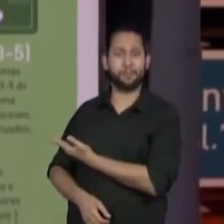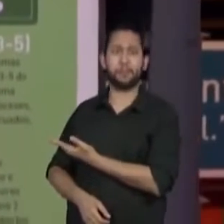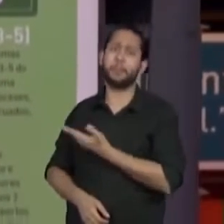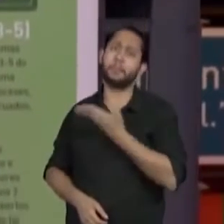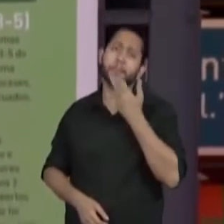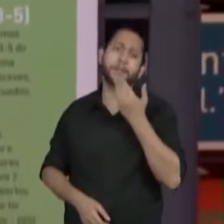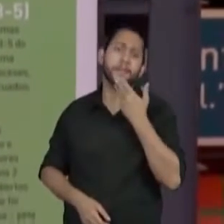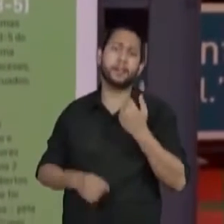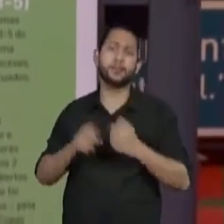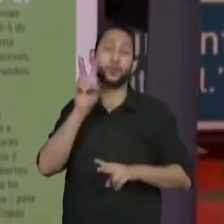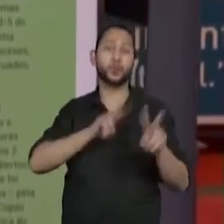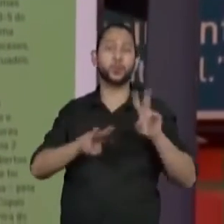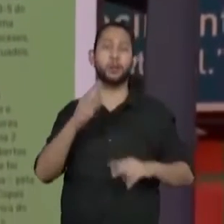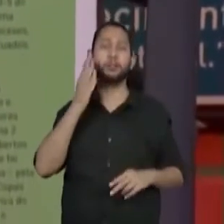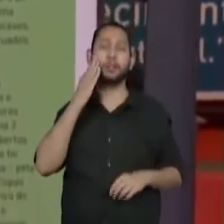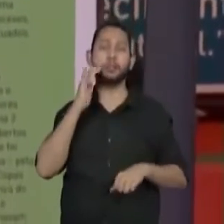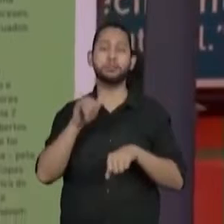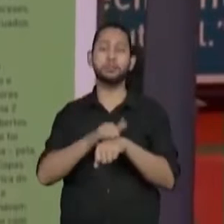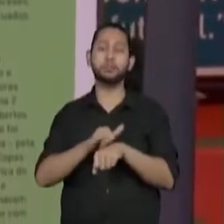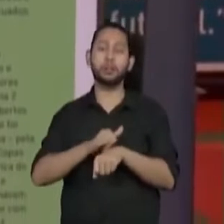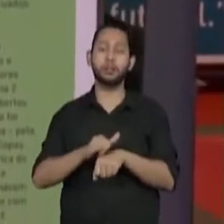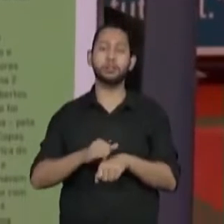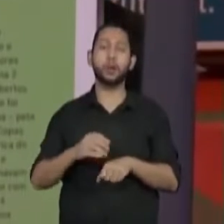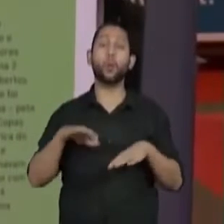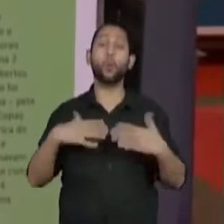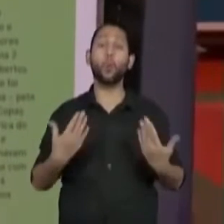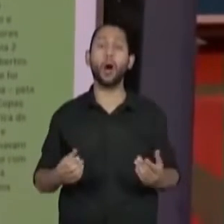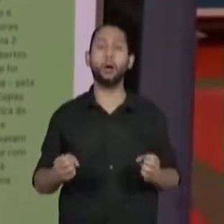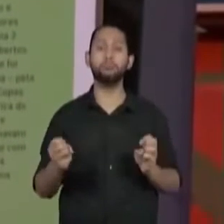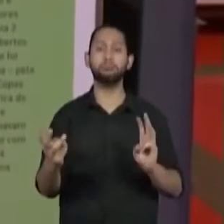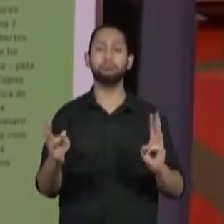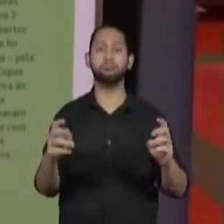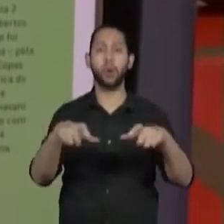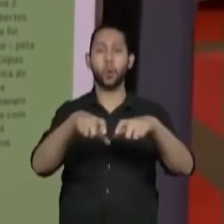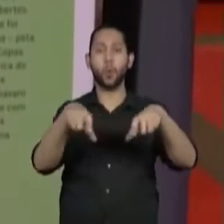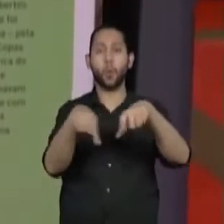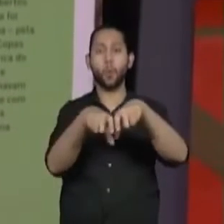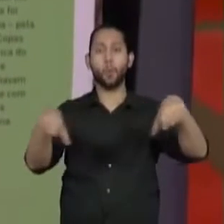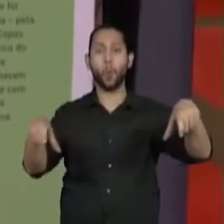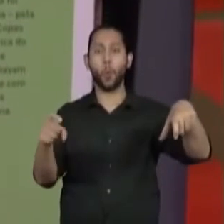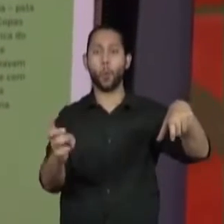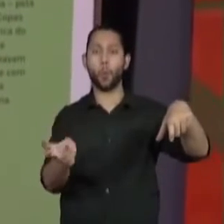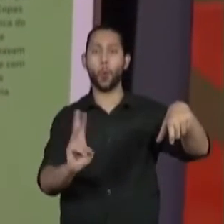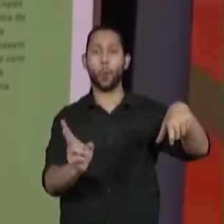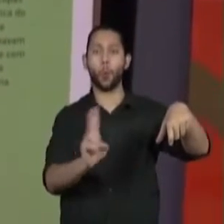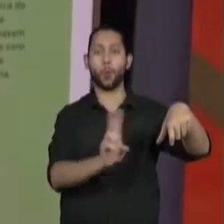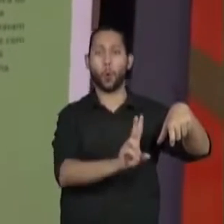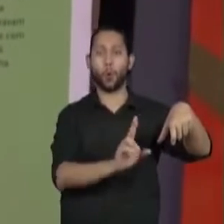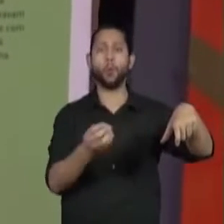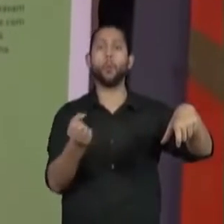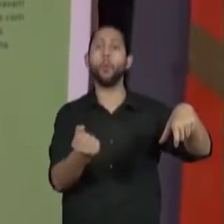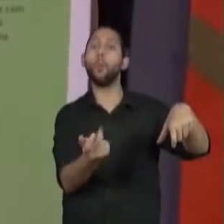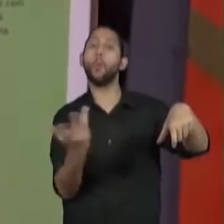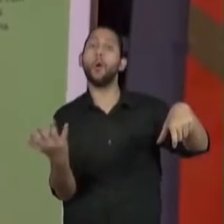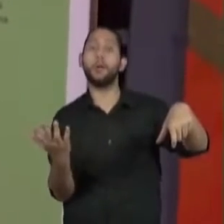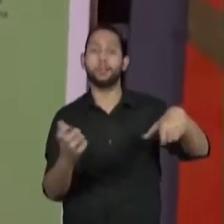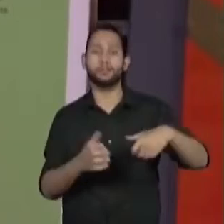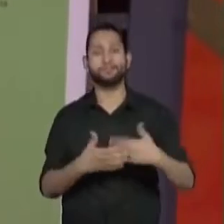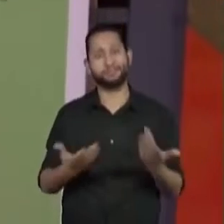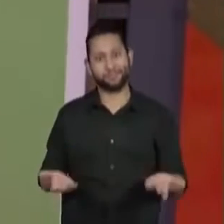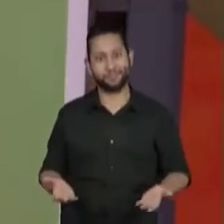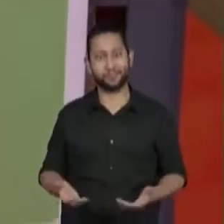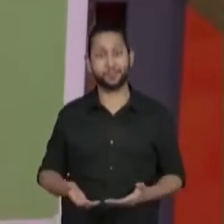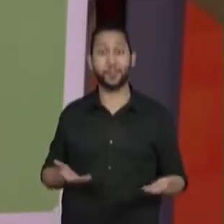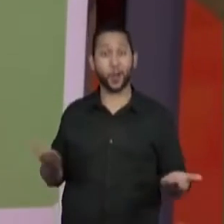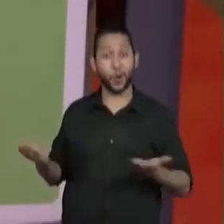fácil visualizar os esquemas táticos através de um painel como esse, não é, Fran? Com certeza, Promara. Então, vocês vão ficando